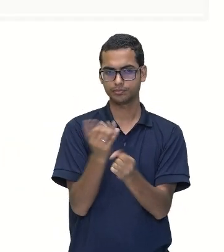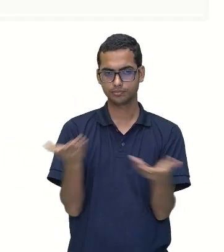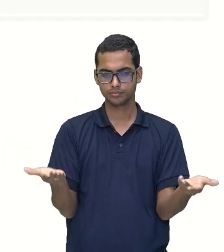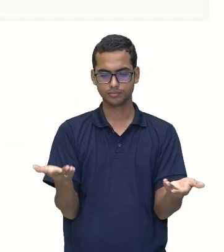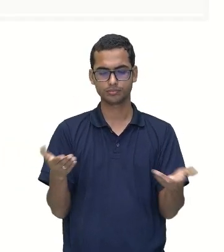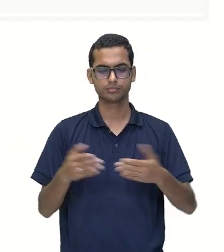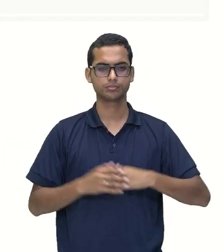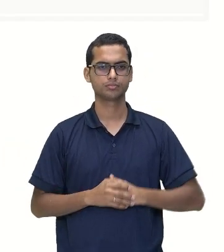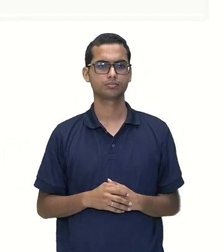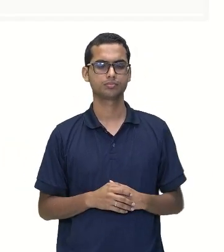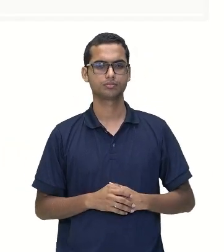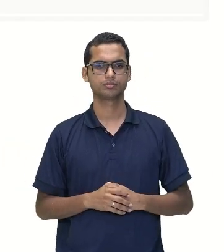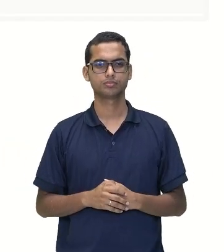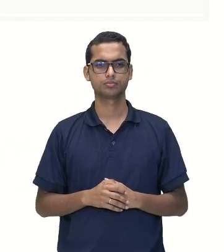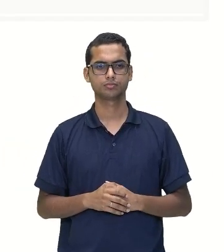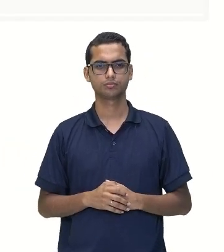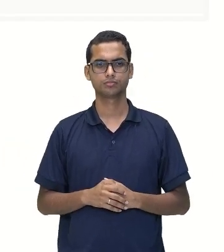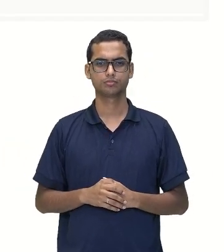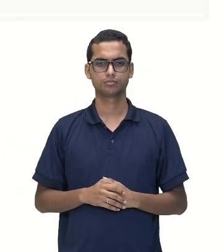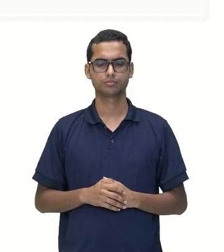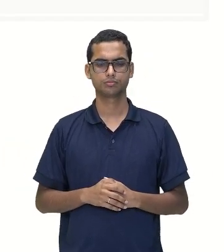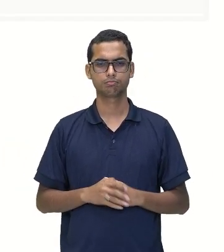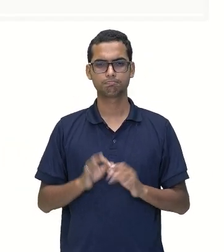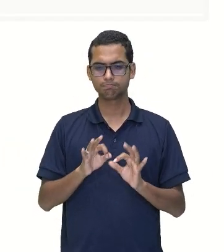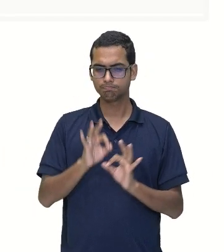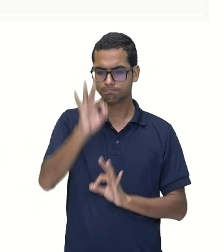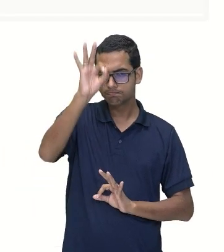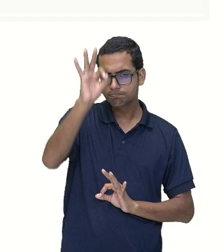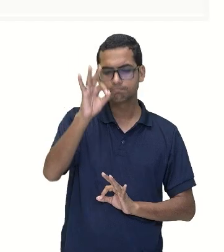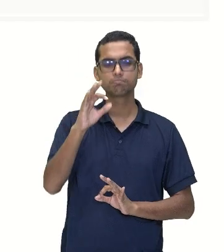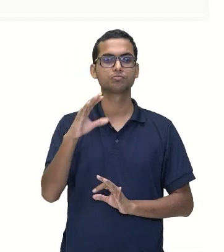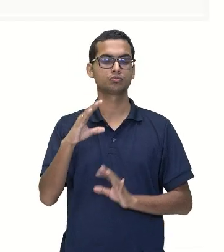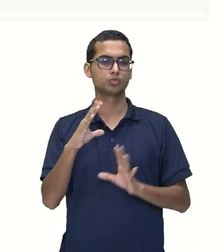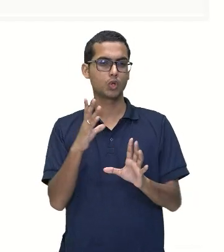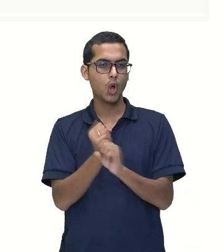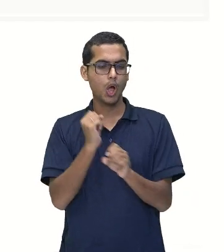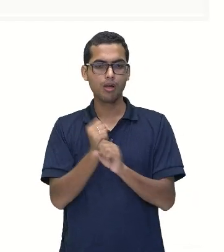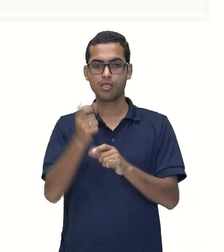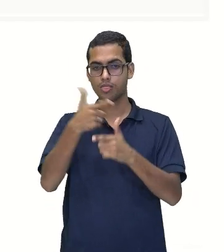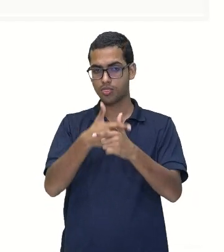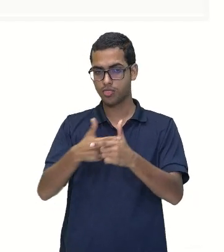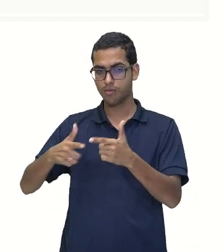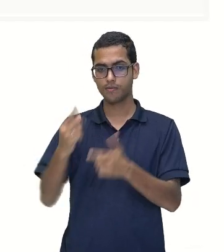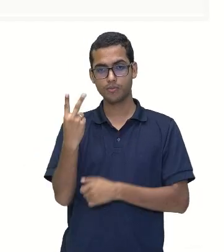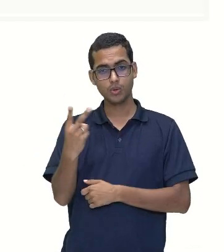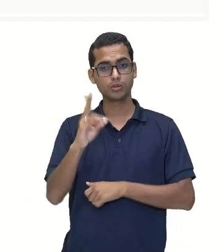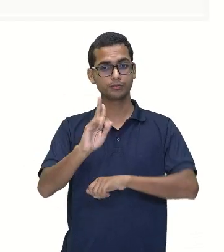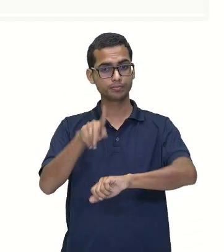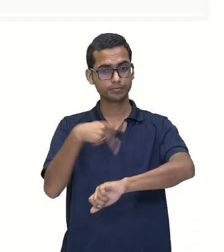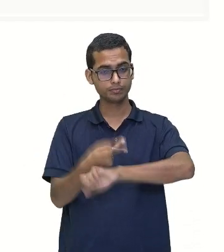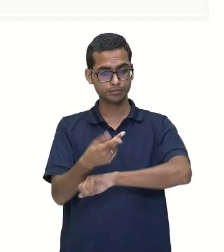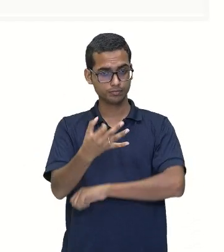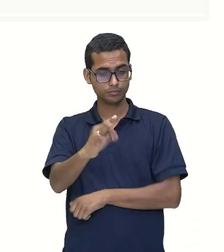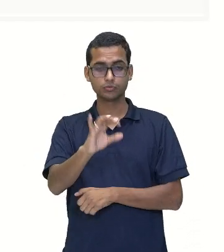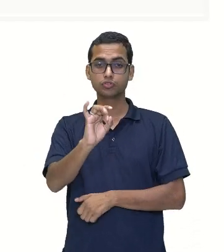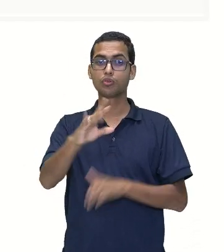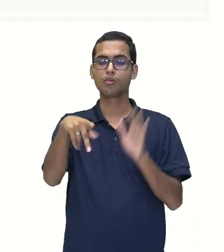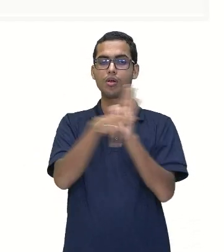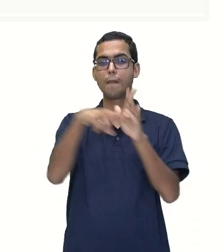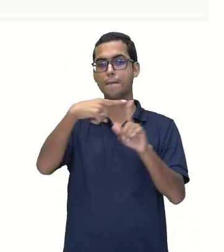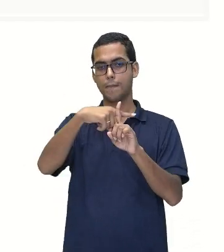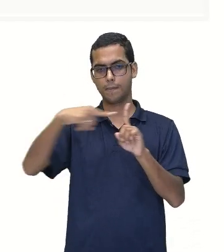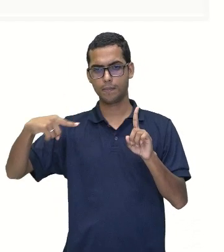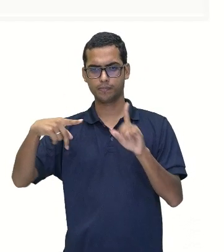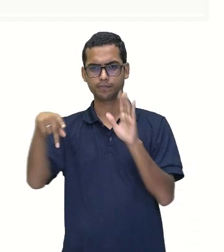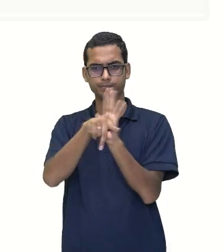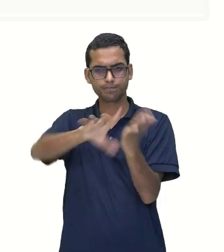circunferência e vou dividir por 2. Por que eu vou dividir por 2? Porque ela caminhou só a metade da praça.